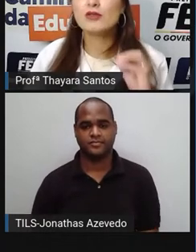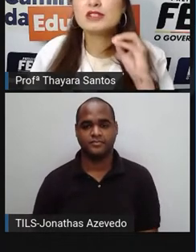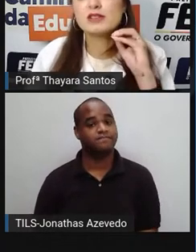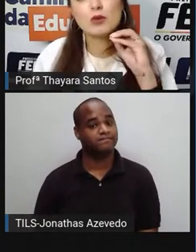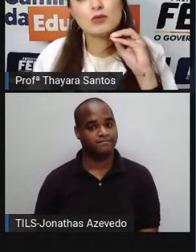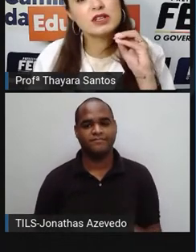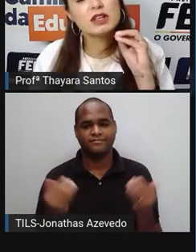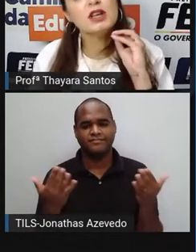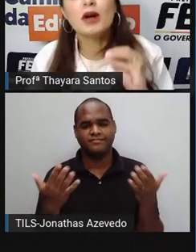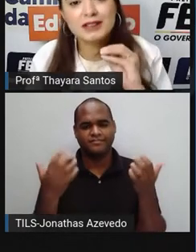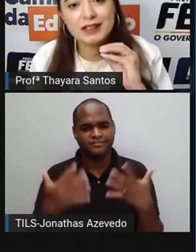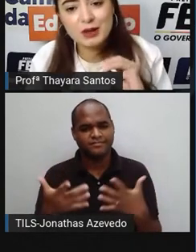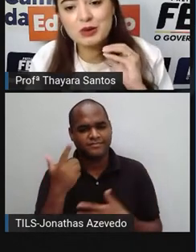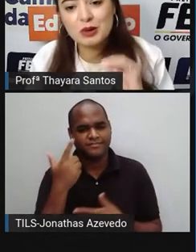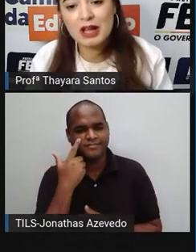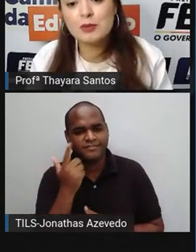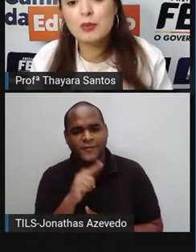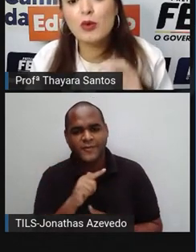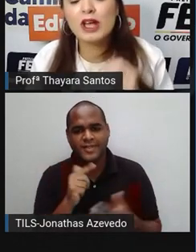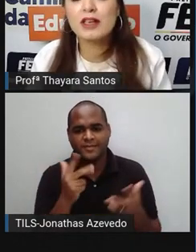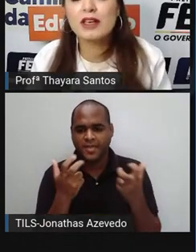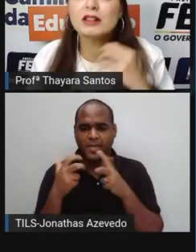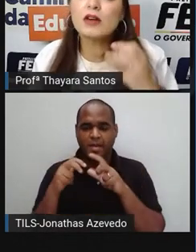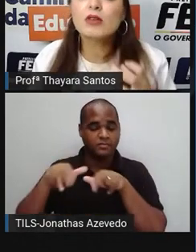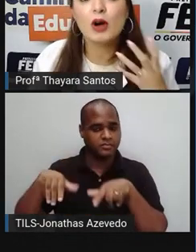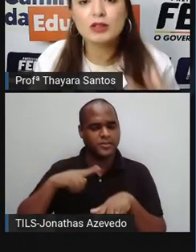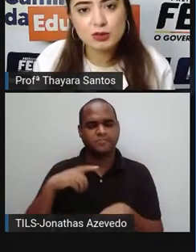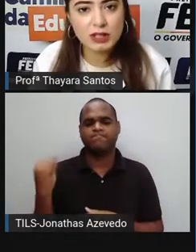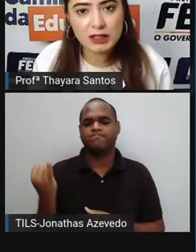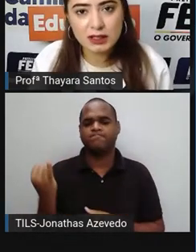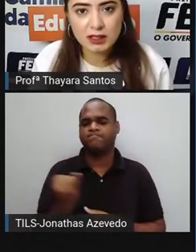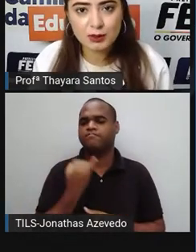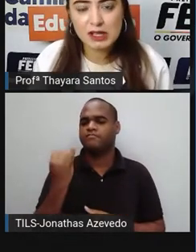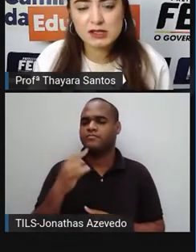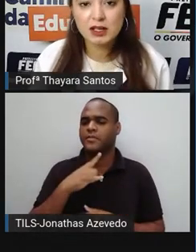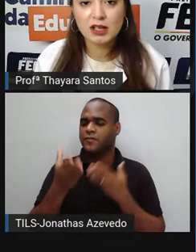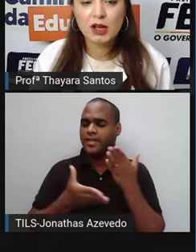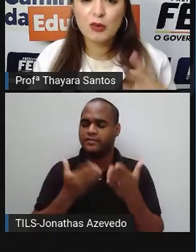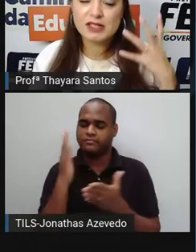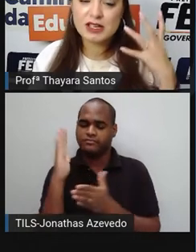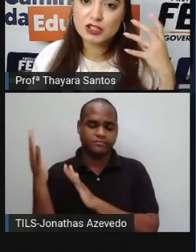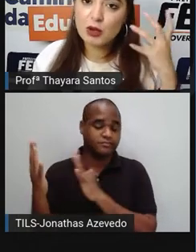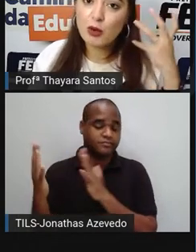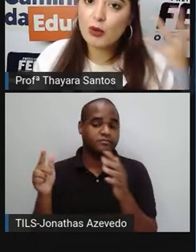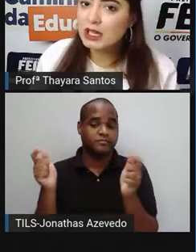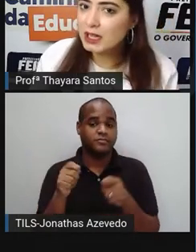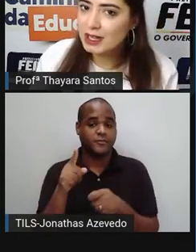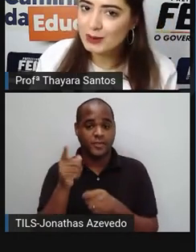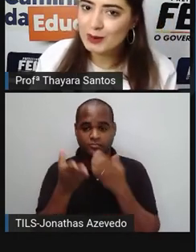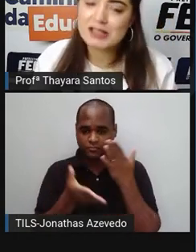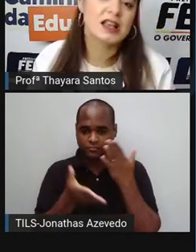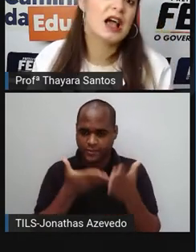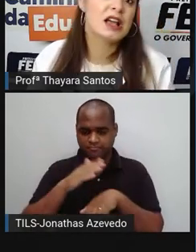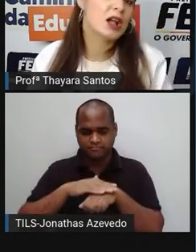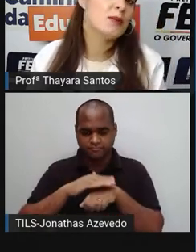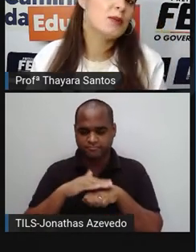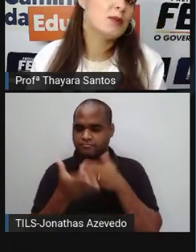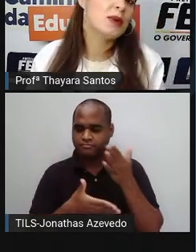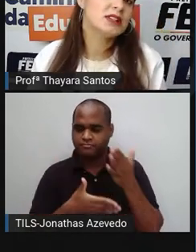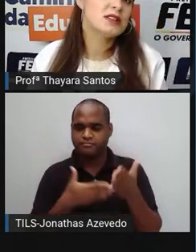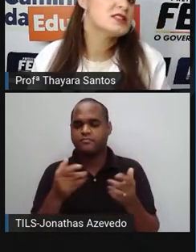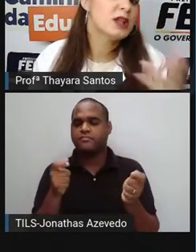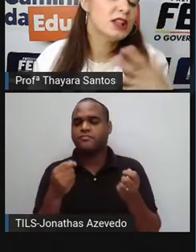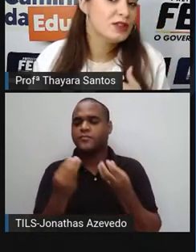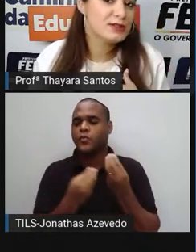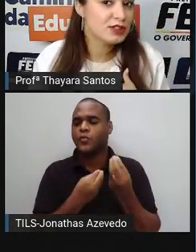E agora vocês conseguiram a entender do outro lado por quê que é tão importante cuidar da natureza porque se a gente cuida na natureza a gente